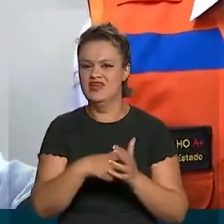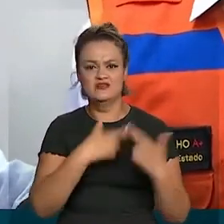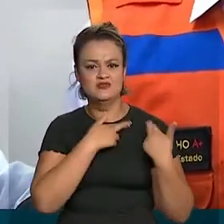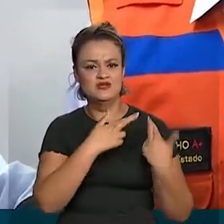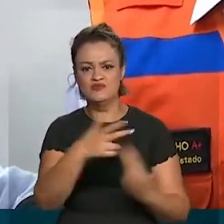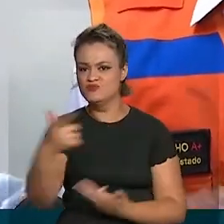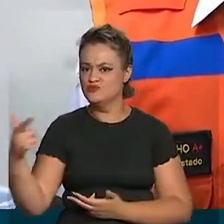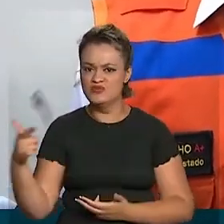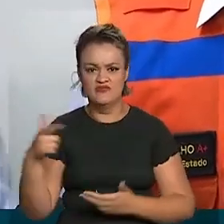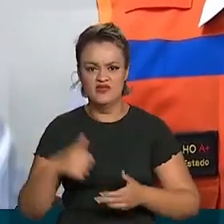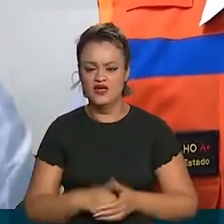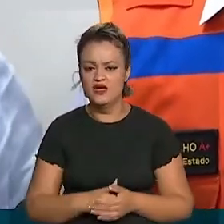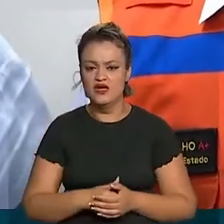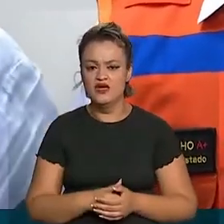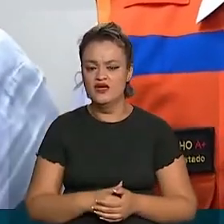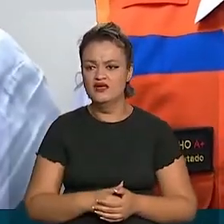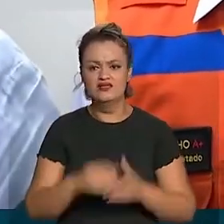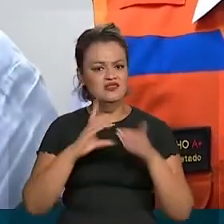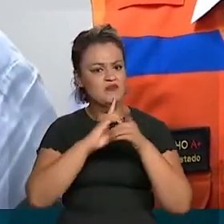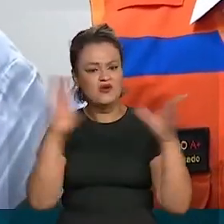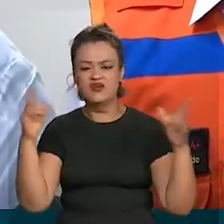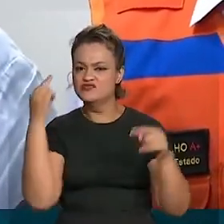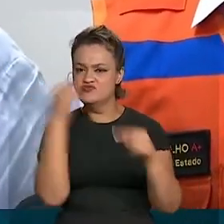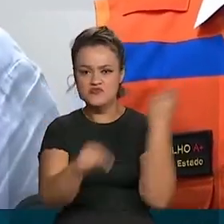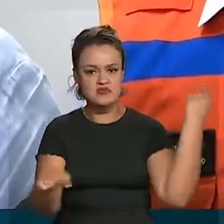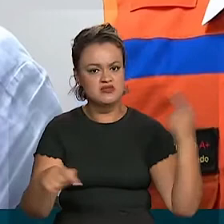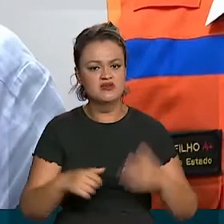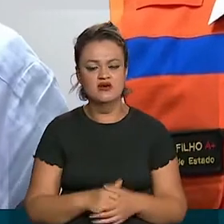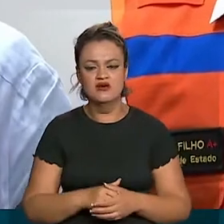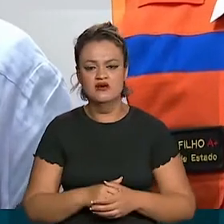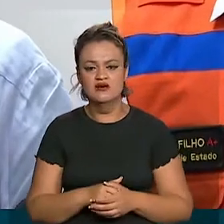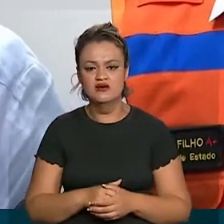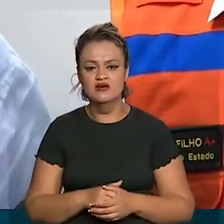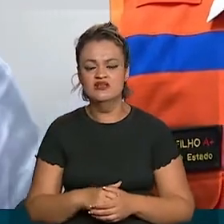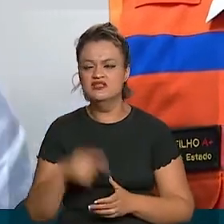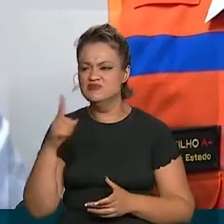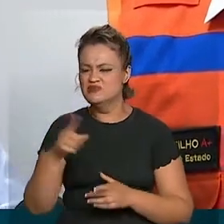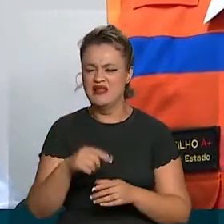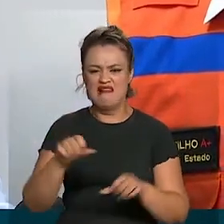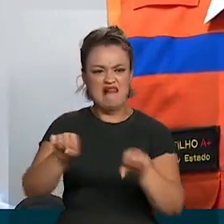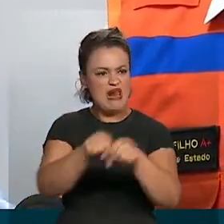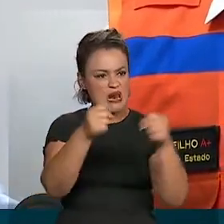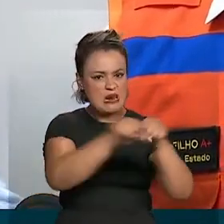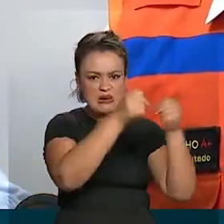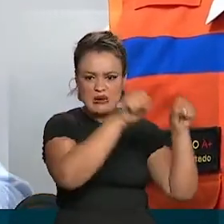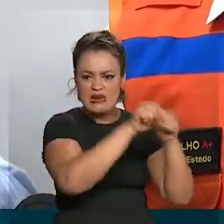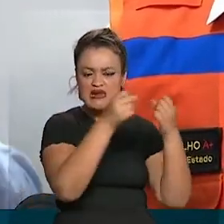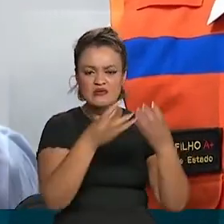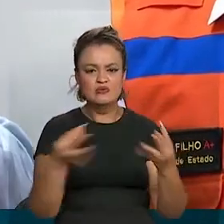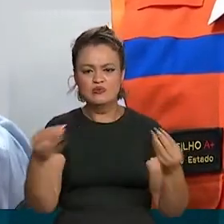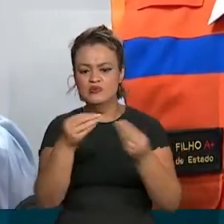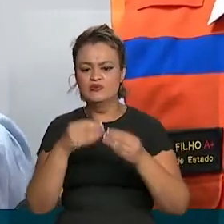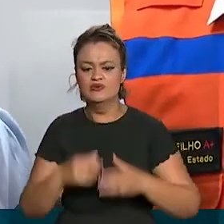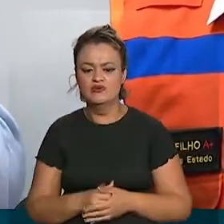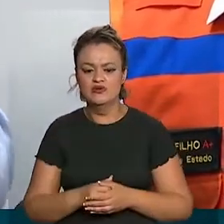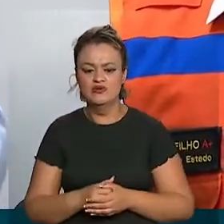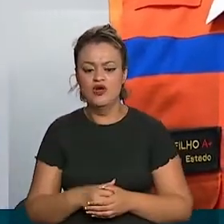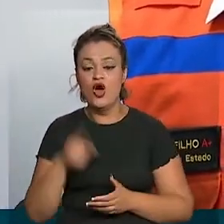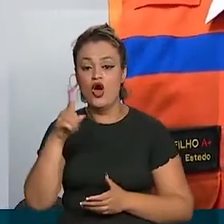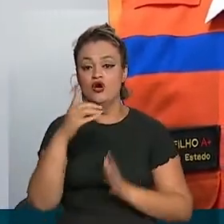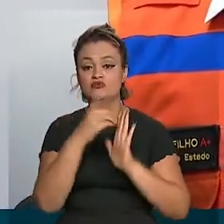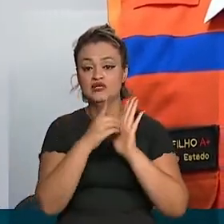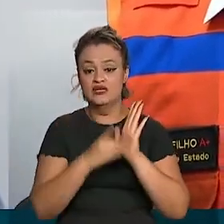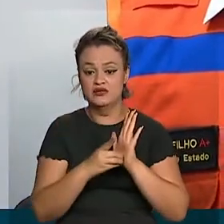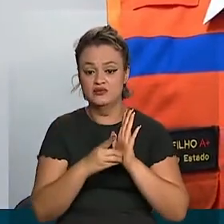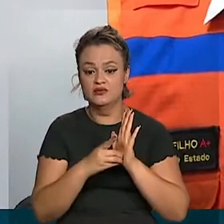irresponsabilidade, esse gesto antidemocrático e esse gesto de vândalos e de fascistas. Eu vou ler para vocês o